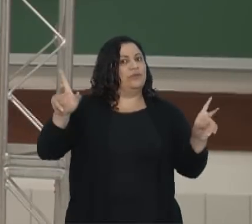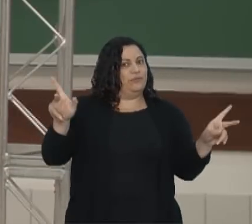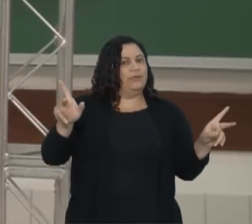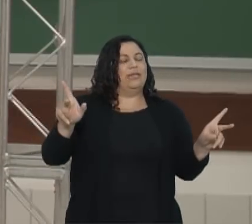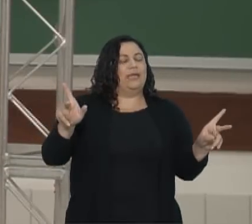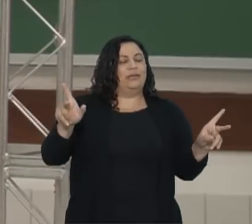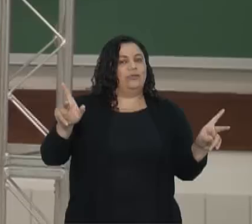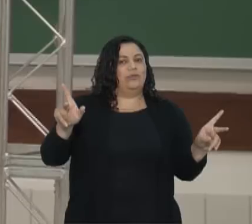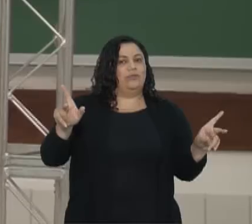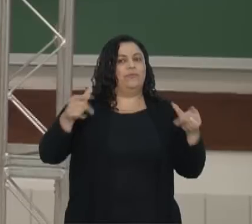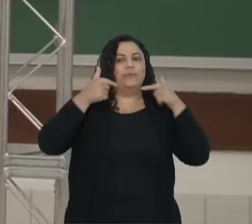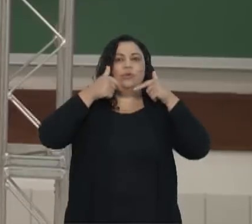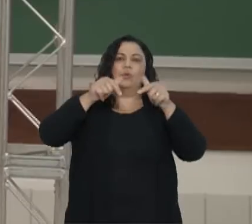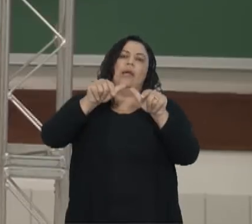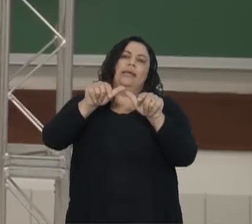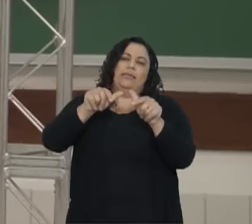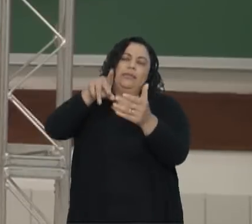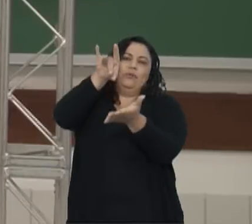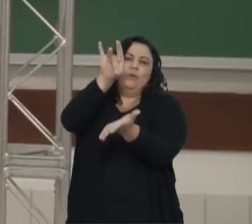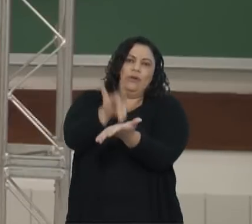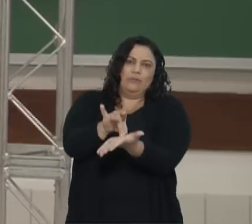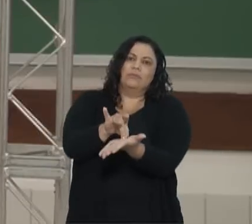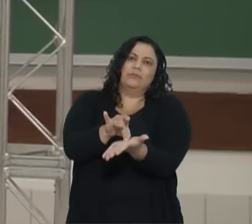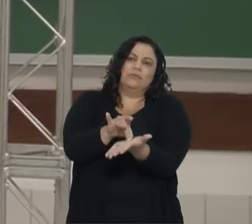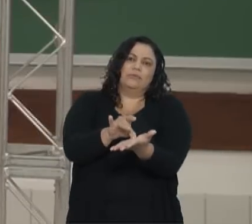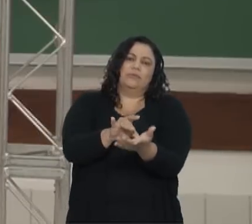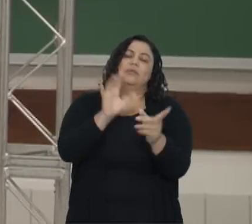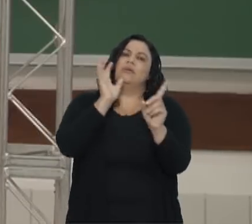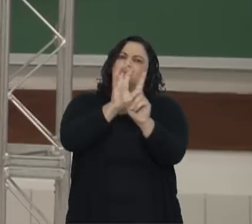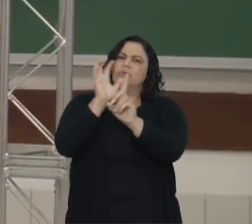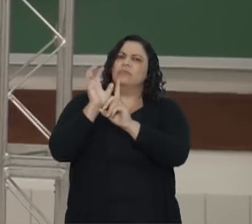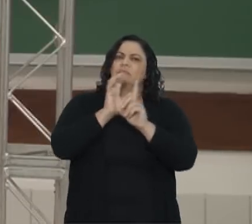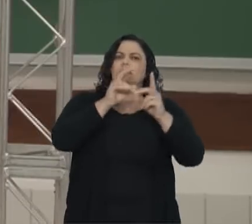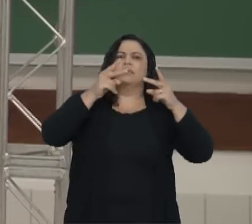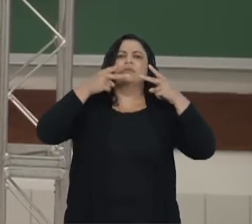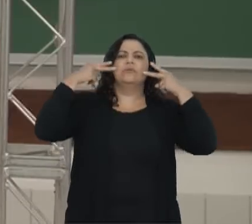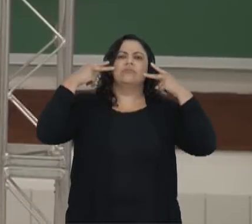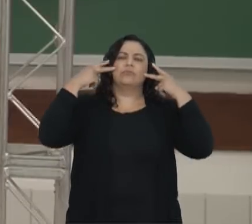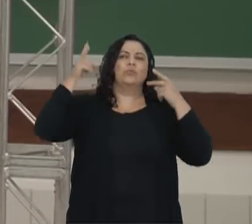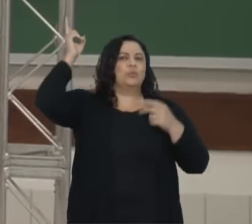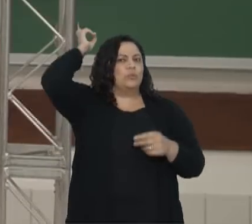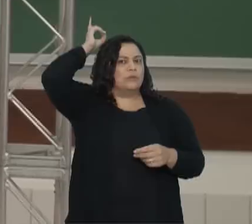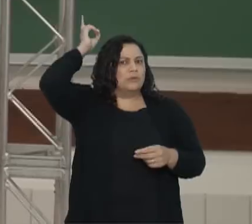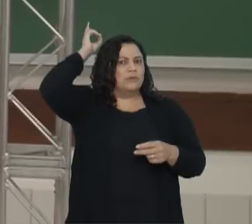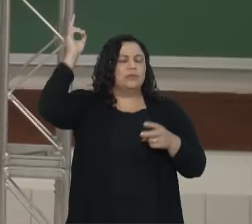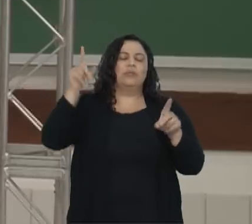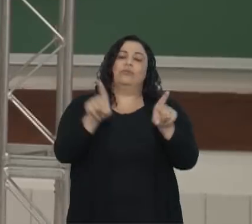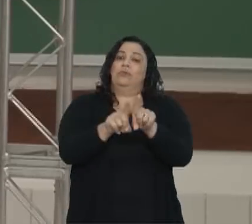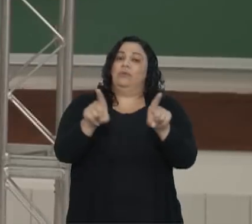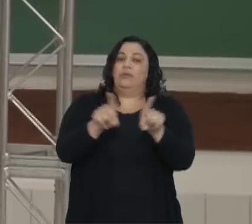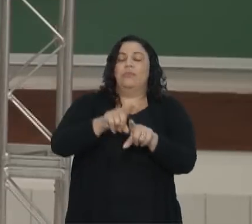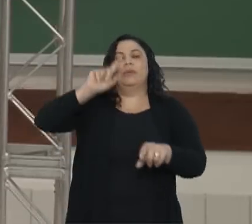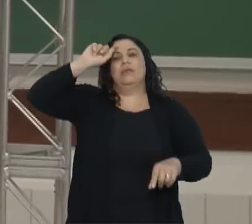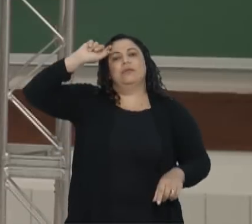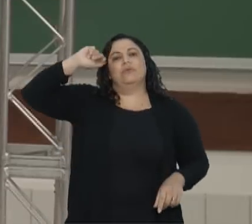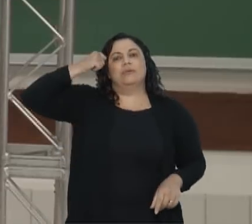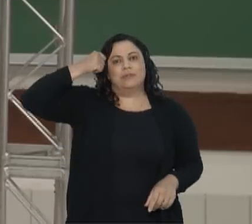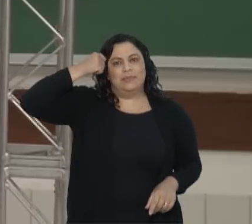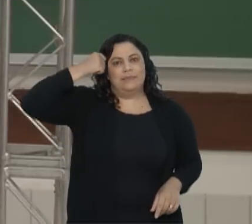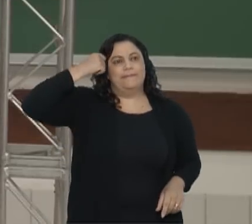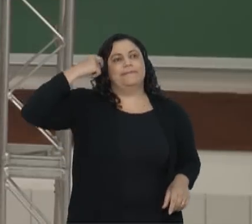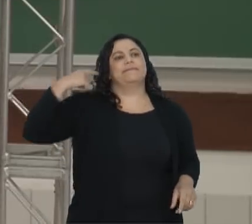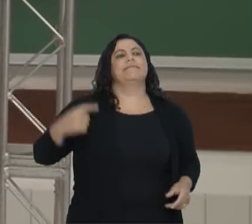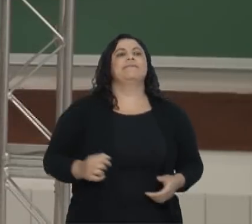oficial. Porque nós temos influência dos indígenas, que nós já vimos, e dos povos africanos também, tá?